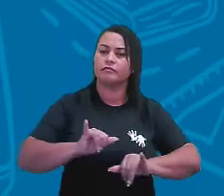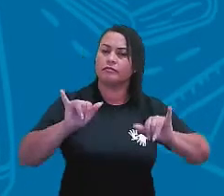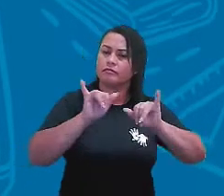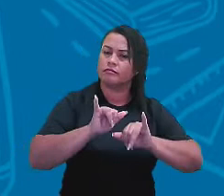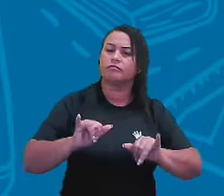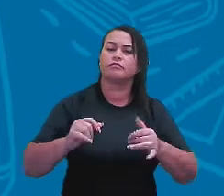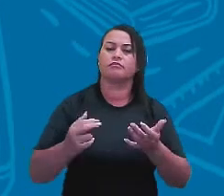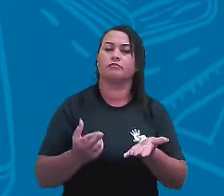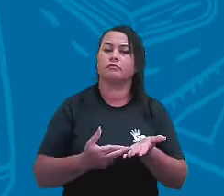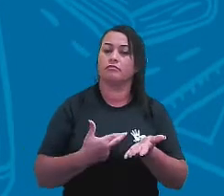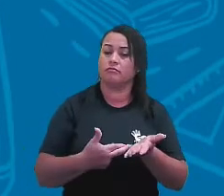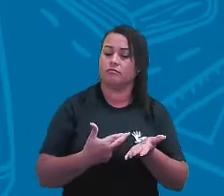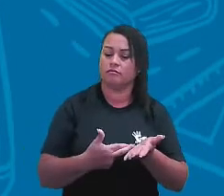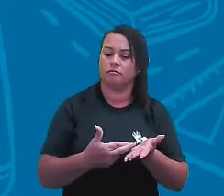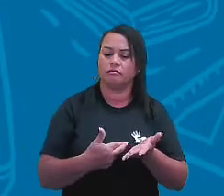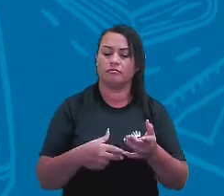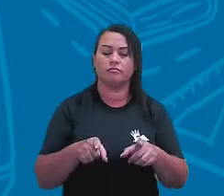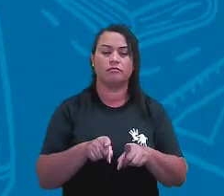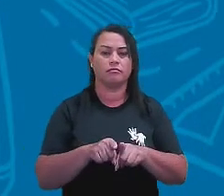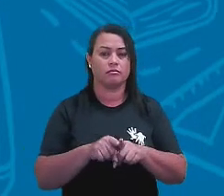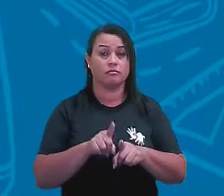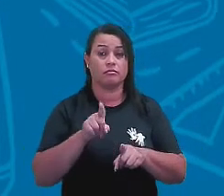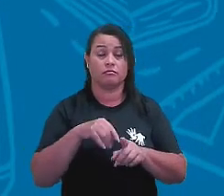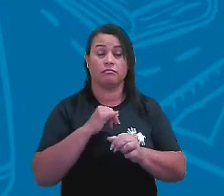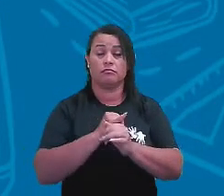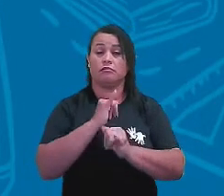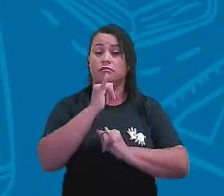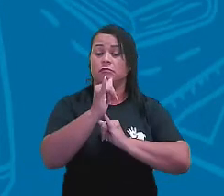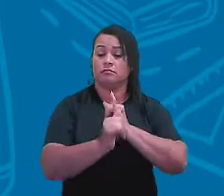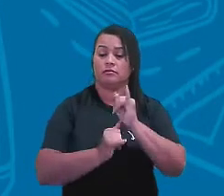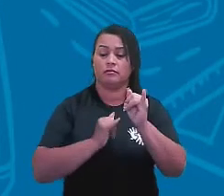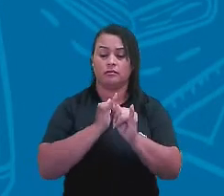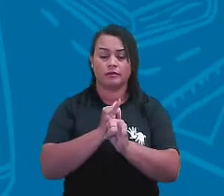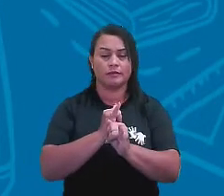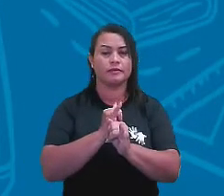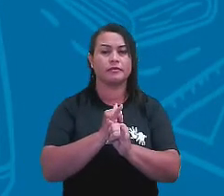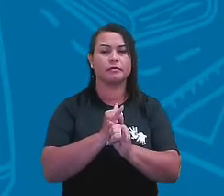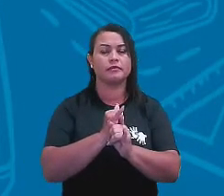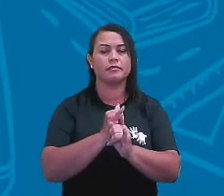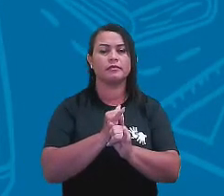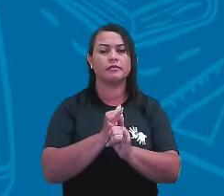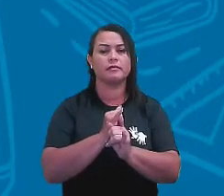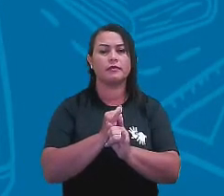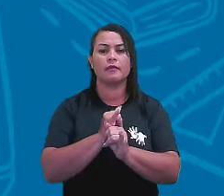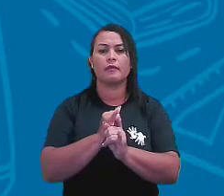né? Revistas também. Então aí a internet está sendo um âmbito mais